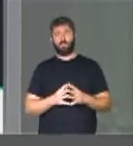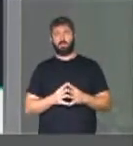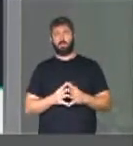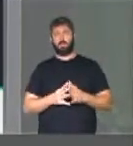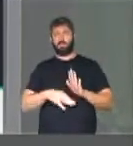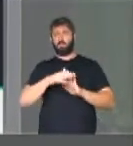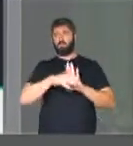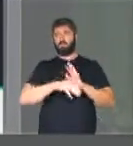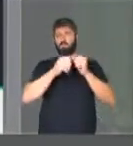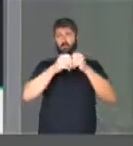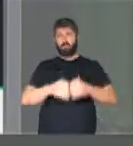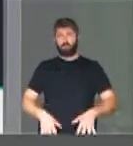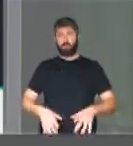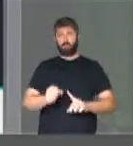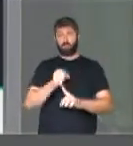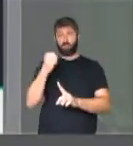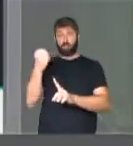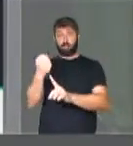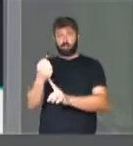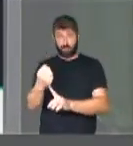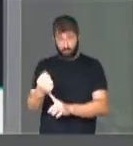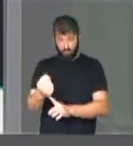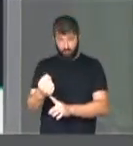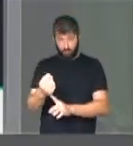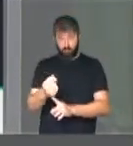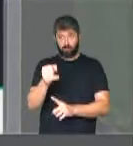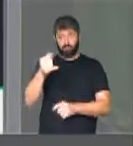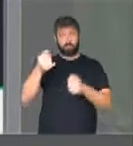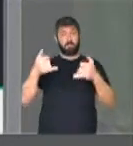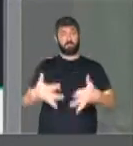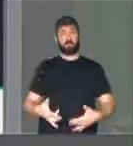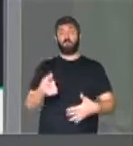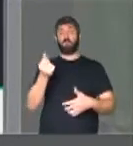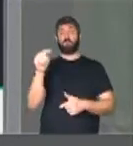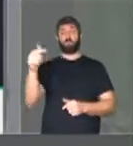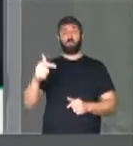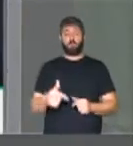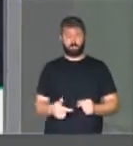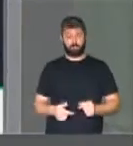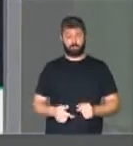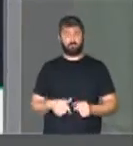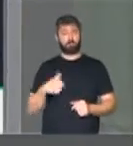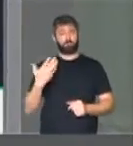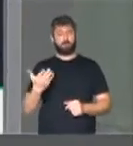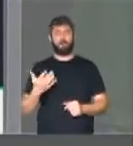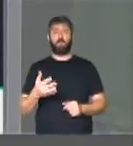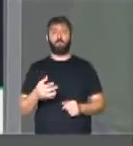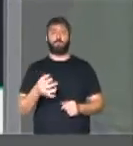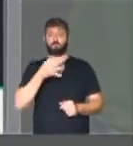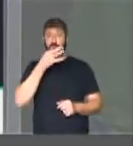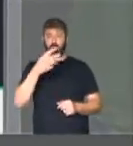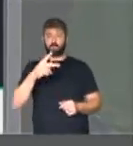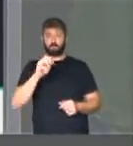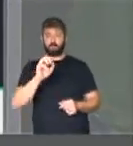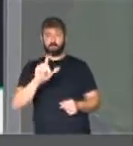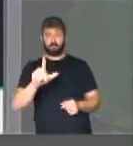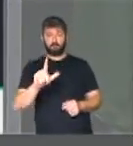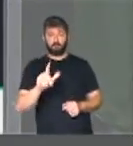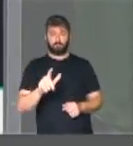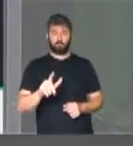prejudicar programas de caráter social quando não há justificativa financeira. Então a posição do